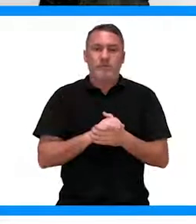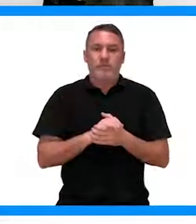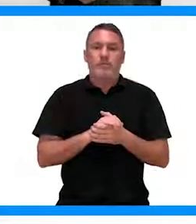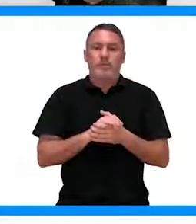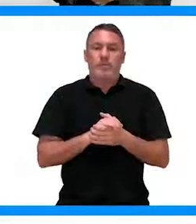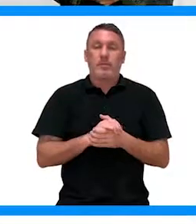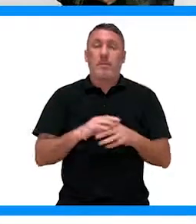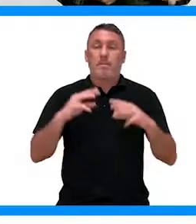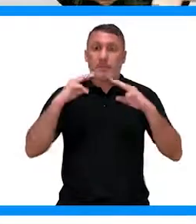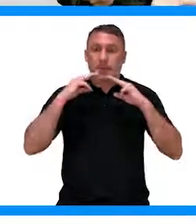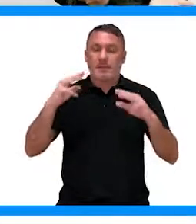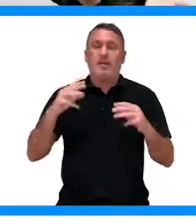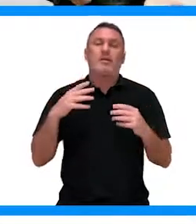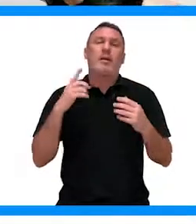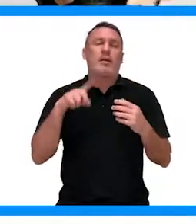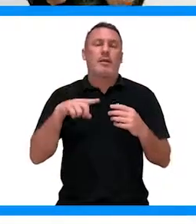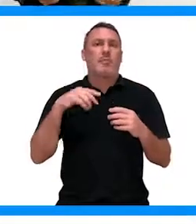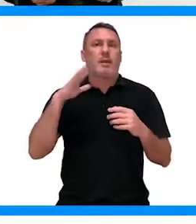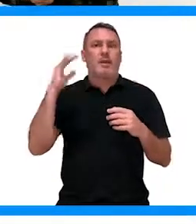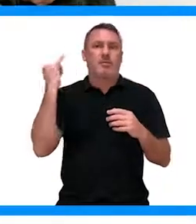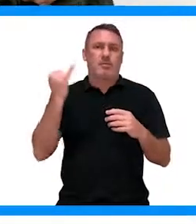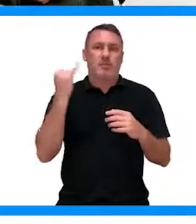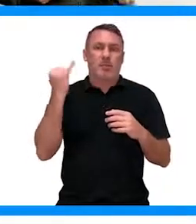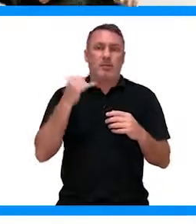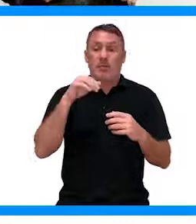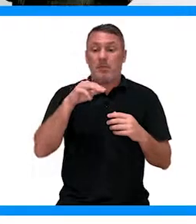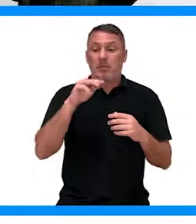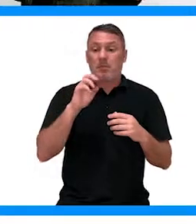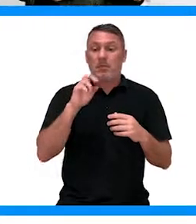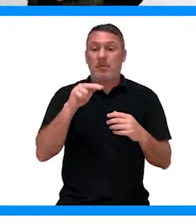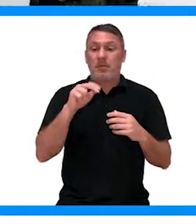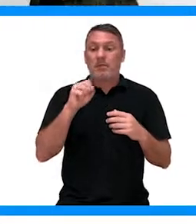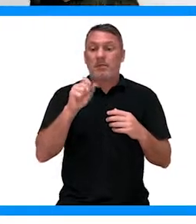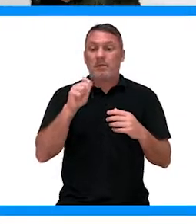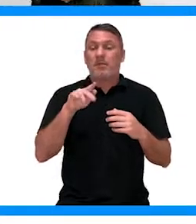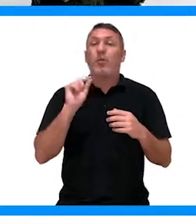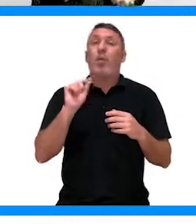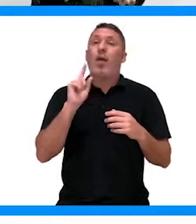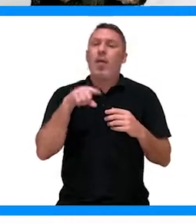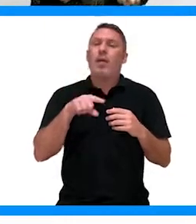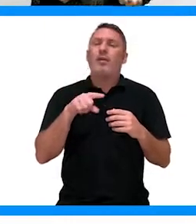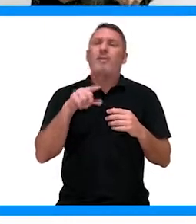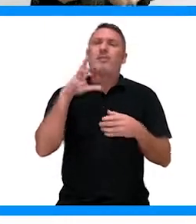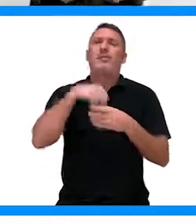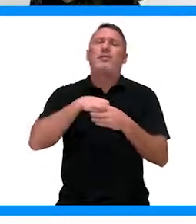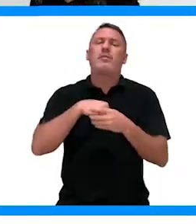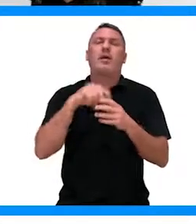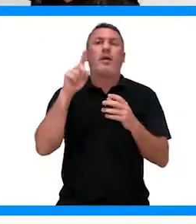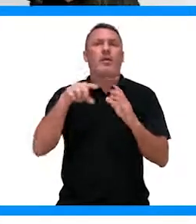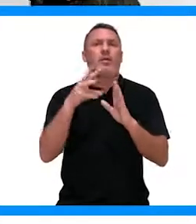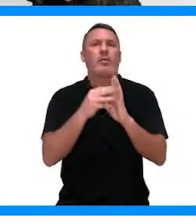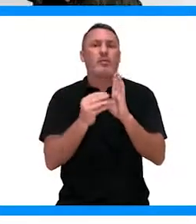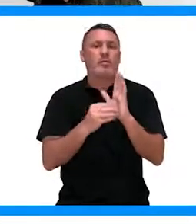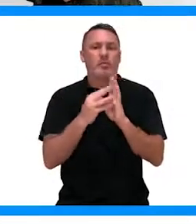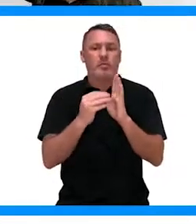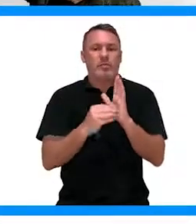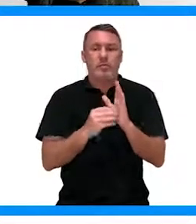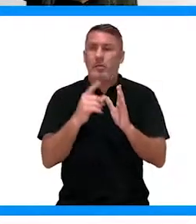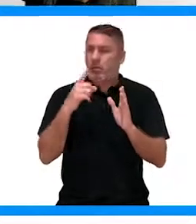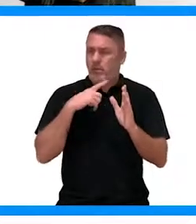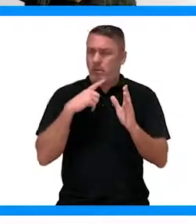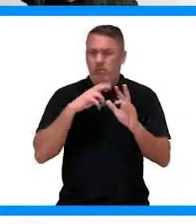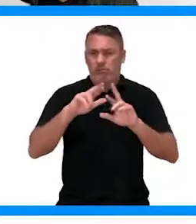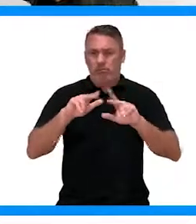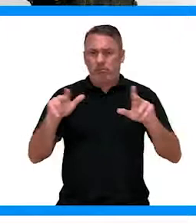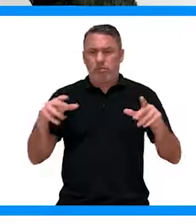linguagem. A mensagem é o mais importante, é aquilo que é transmitido. Então, você tem várias